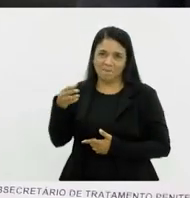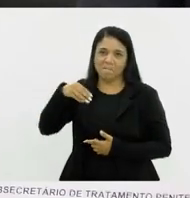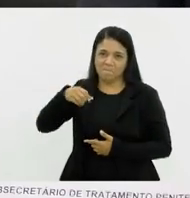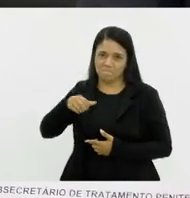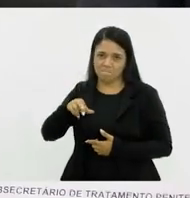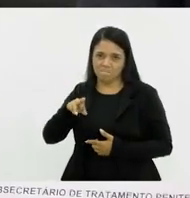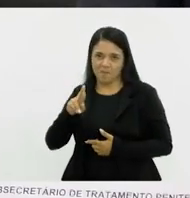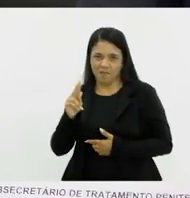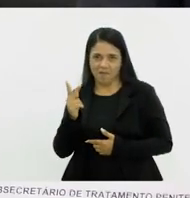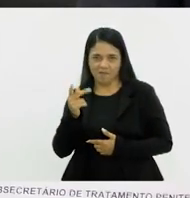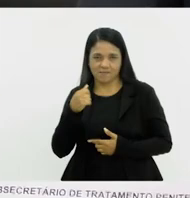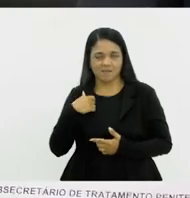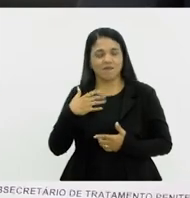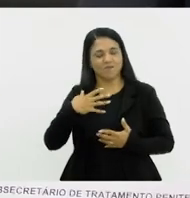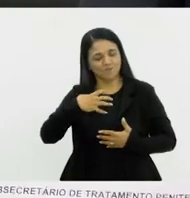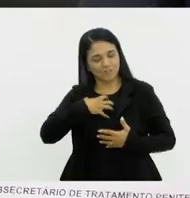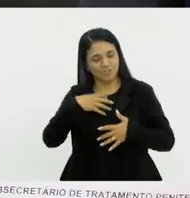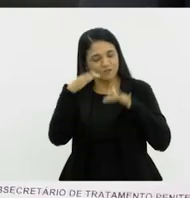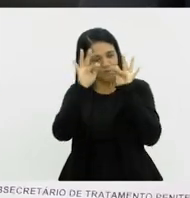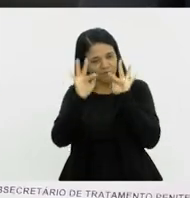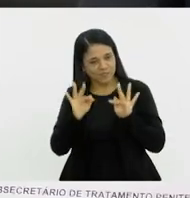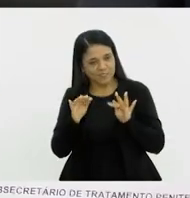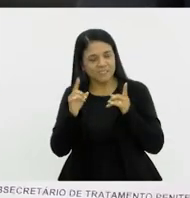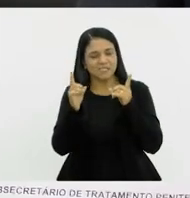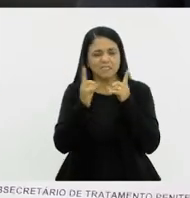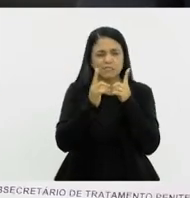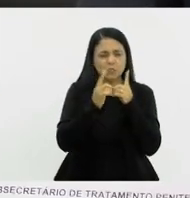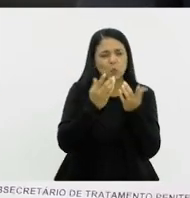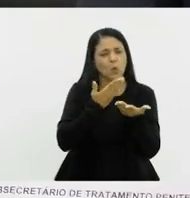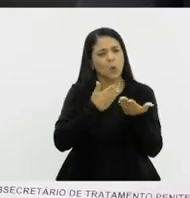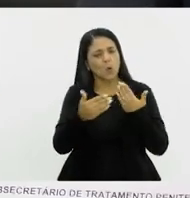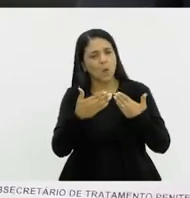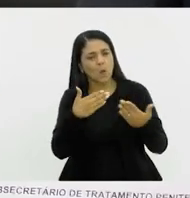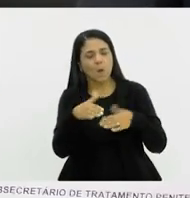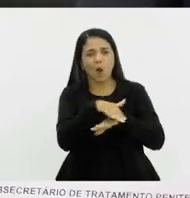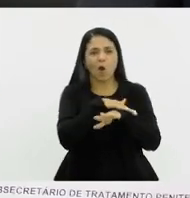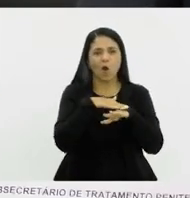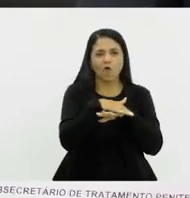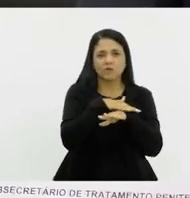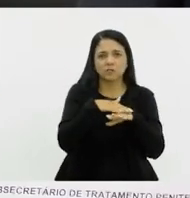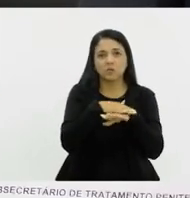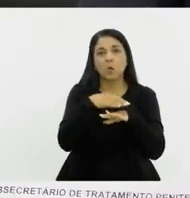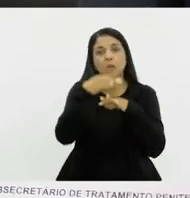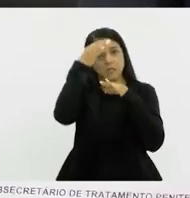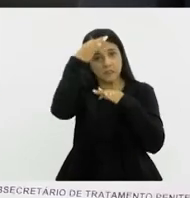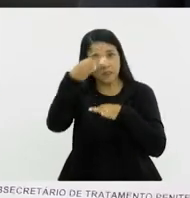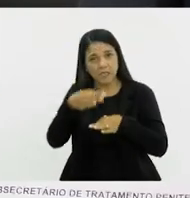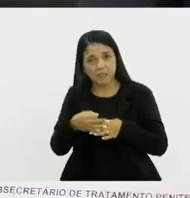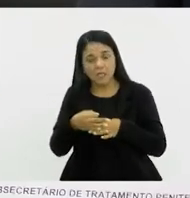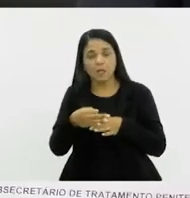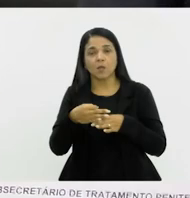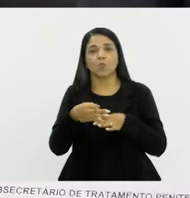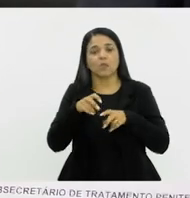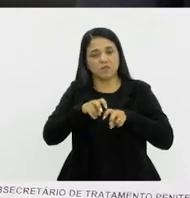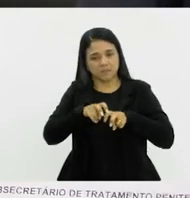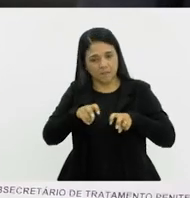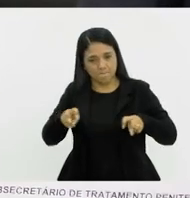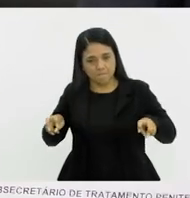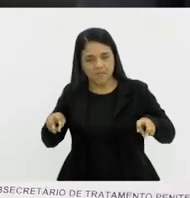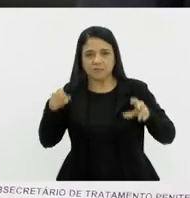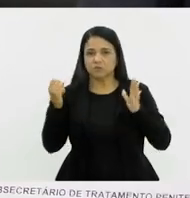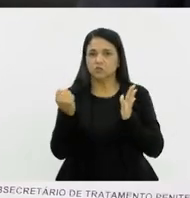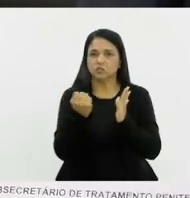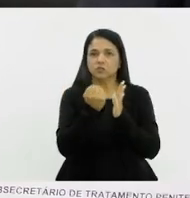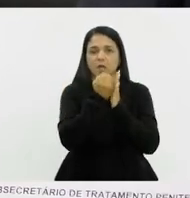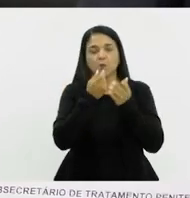muito feliz. Foi ela que me atendeu, ela que conversou, ela que entendeu essa de estar aqui nessa mesa como controle